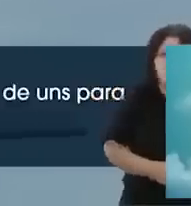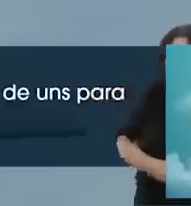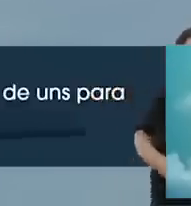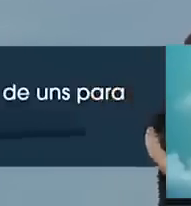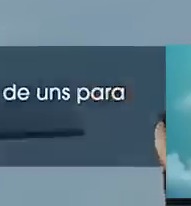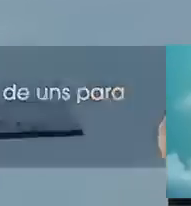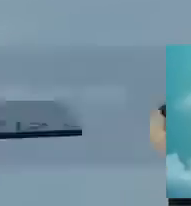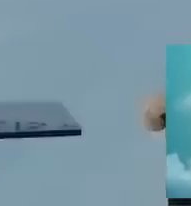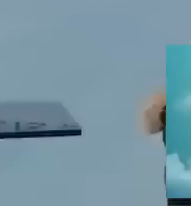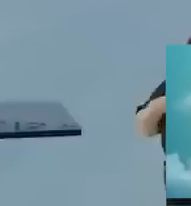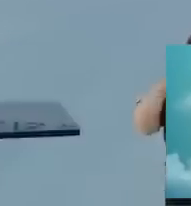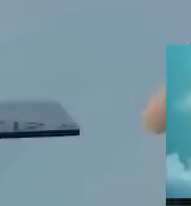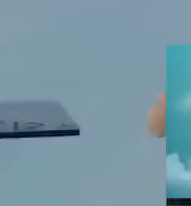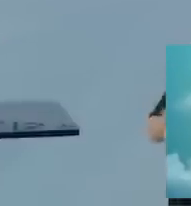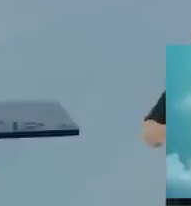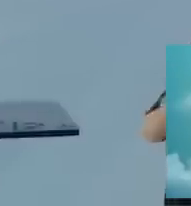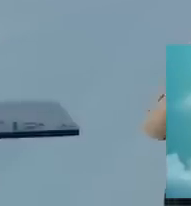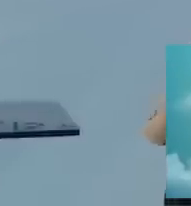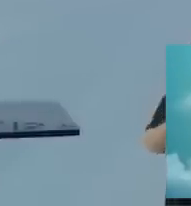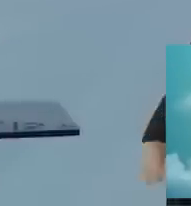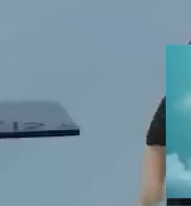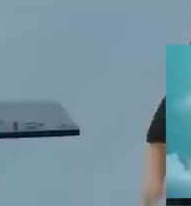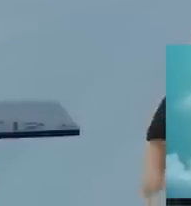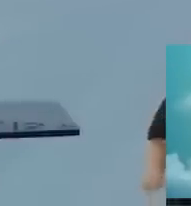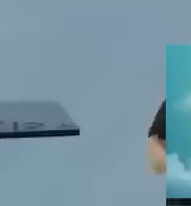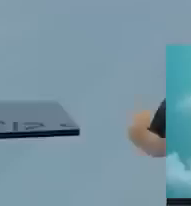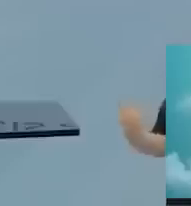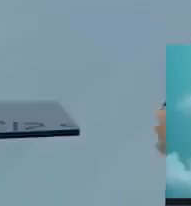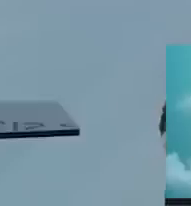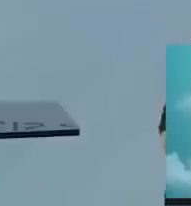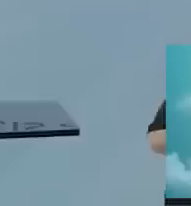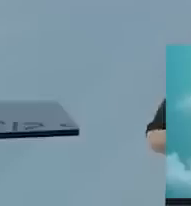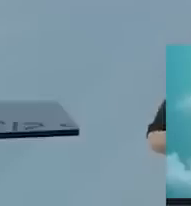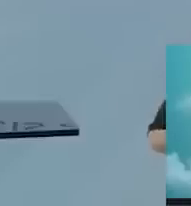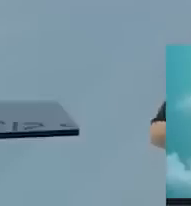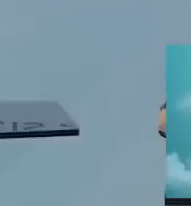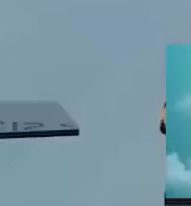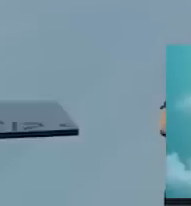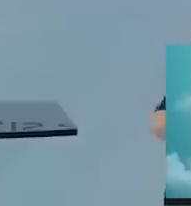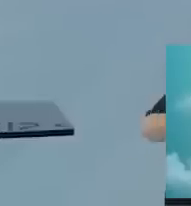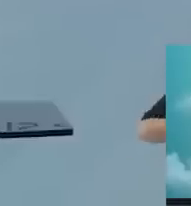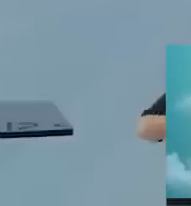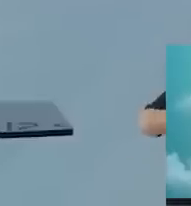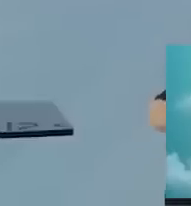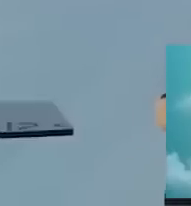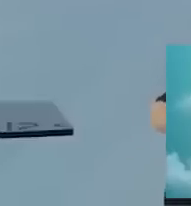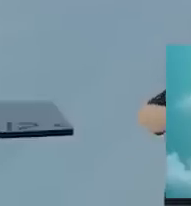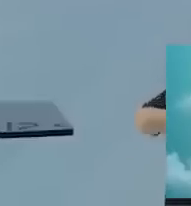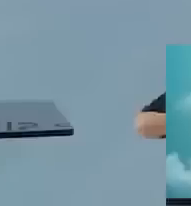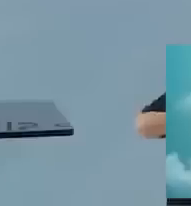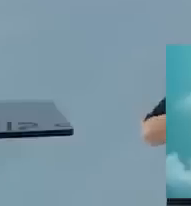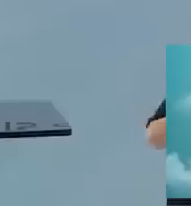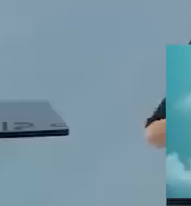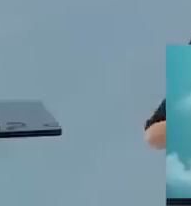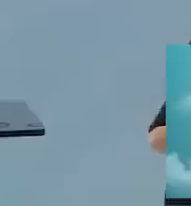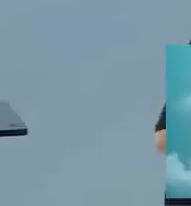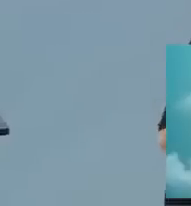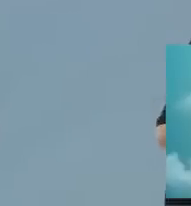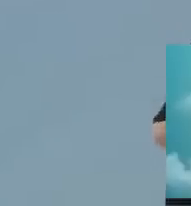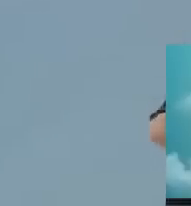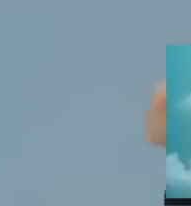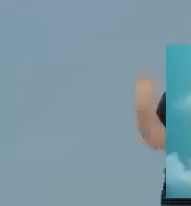Seguimos as coisas da paz, uns para com os outros. Olha que coisa linda que é a igreja de Deus, porque nós vivemos num mundo de